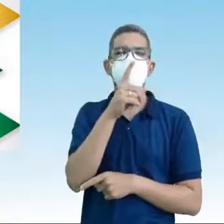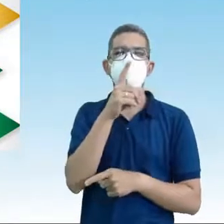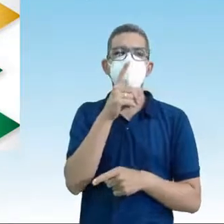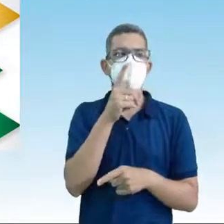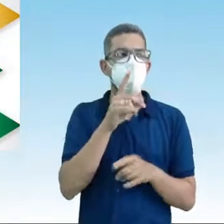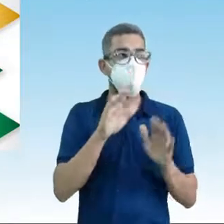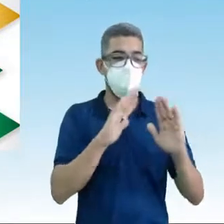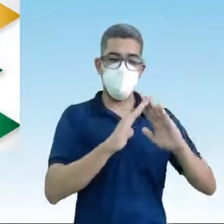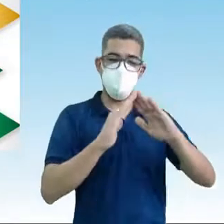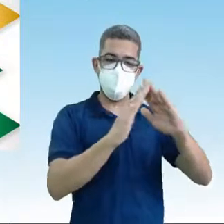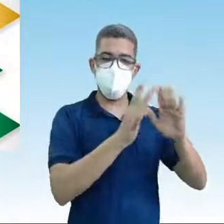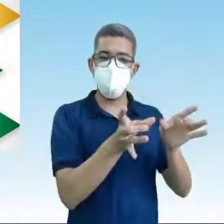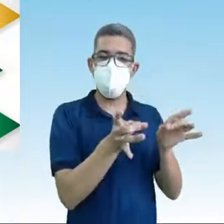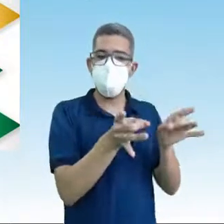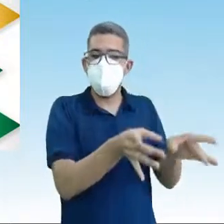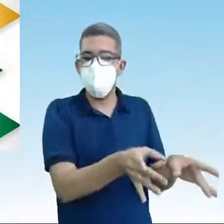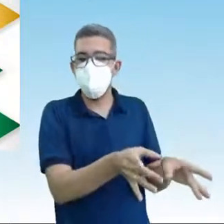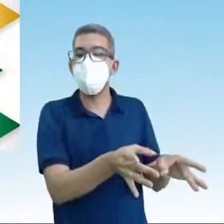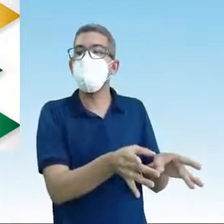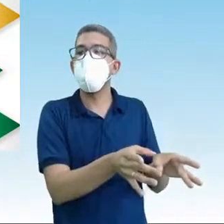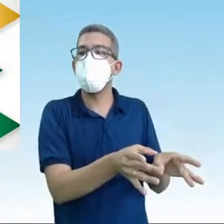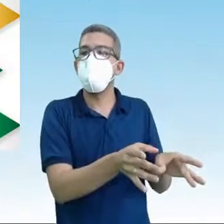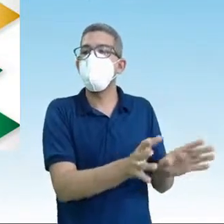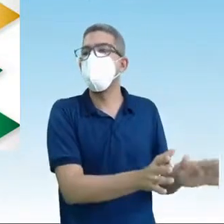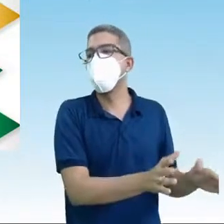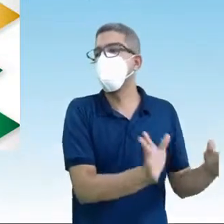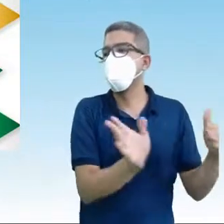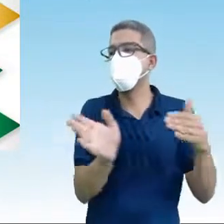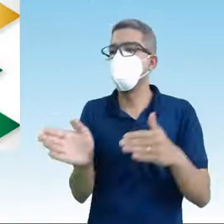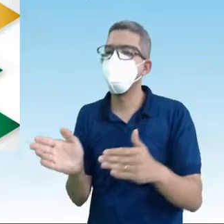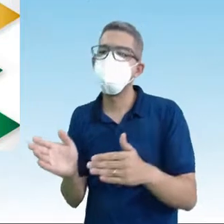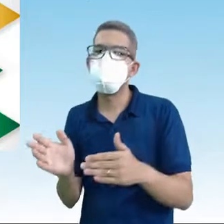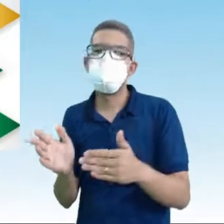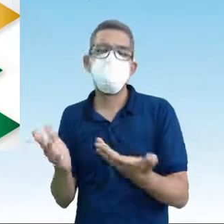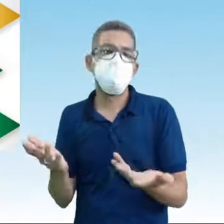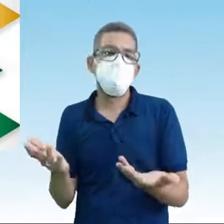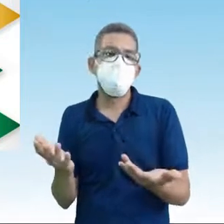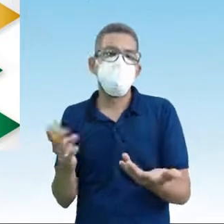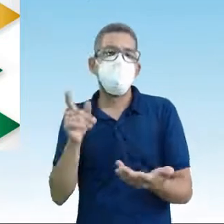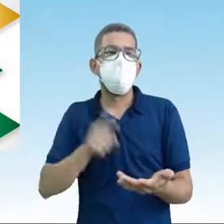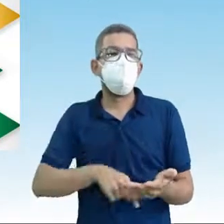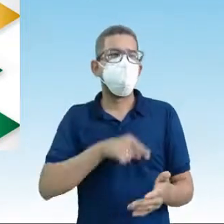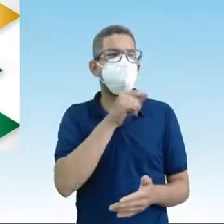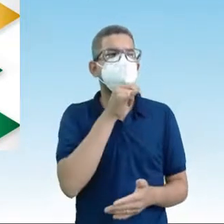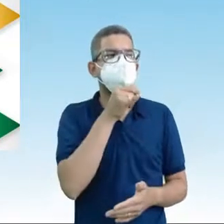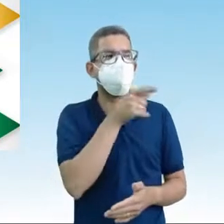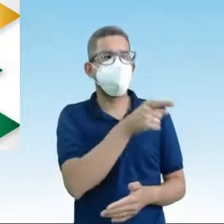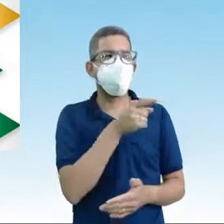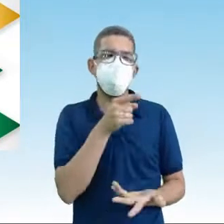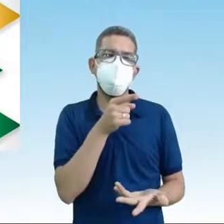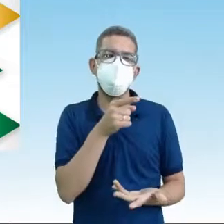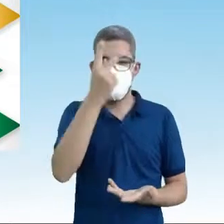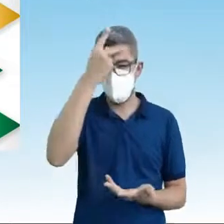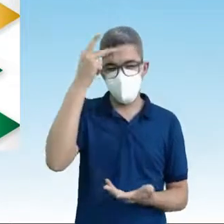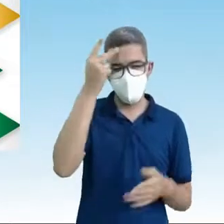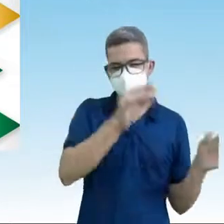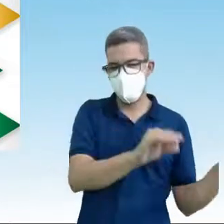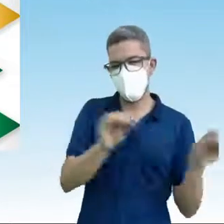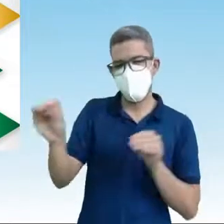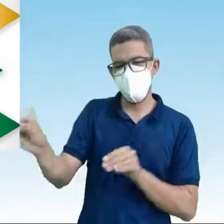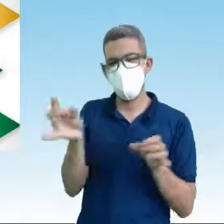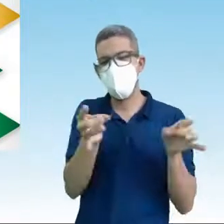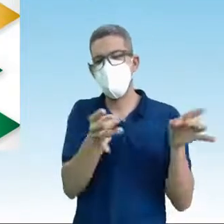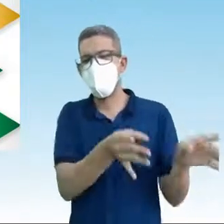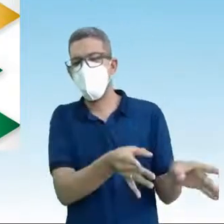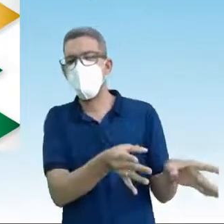abandonar suas casas, que há um desconhecimento sobre o termo adequado para designar essas pessoas, que